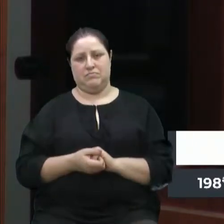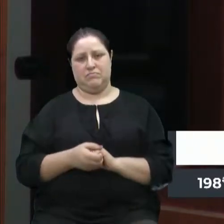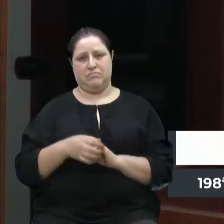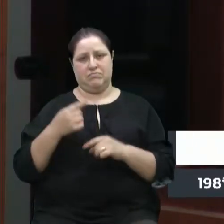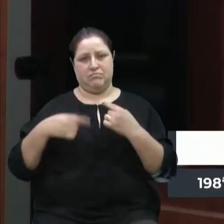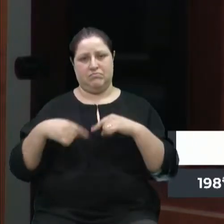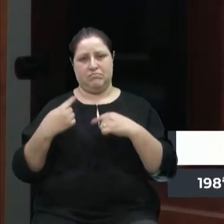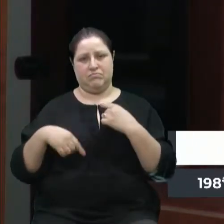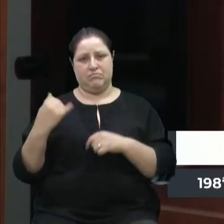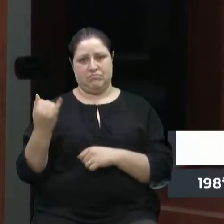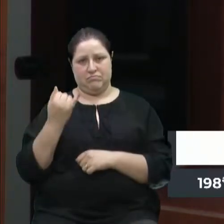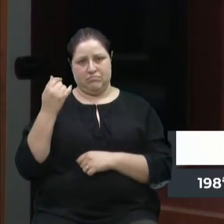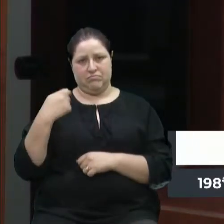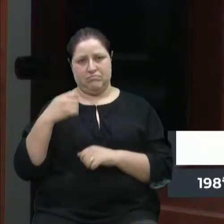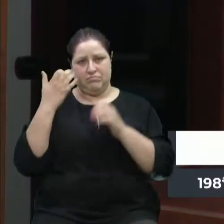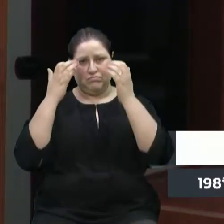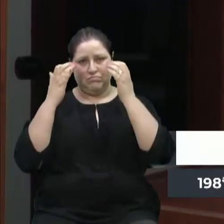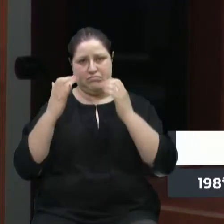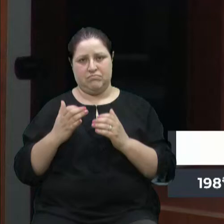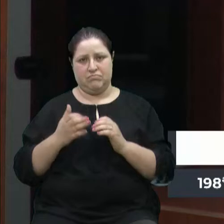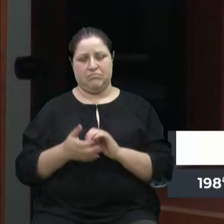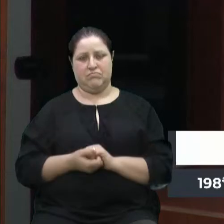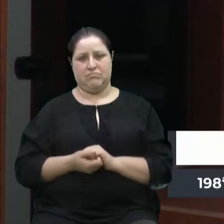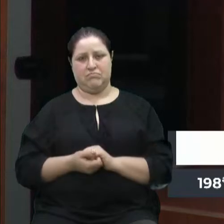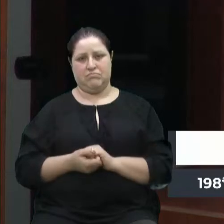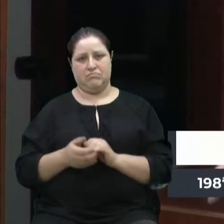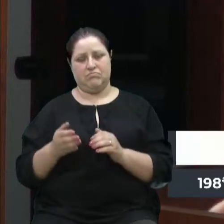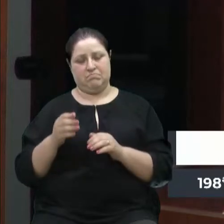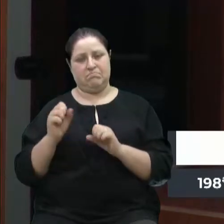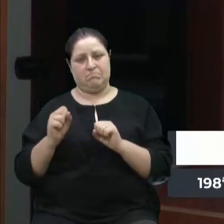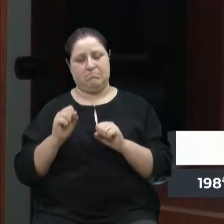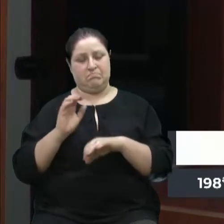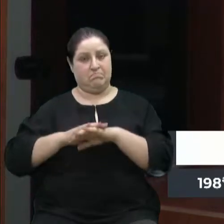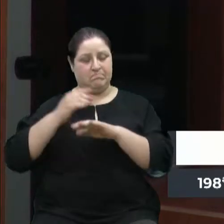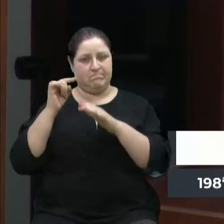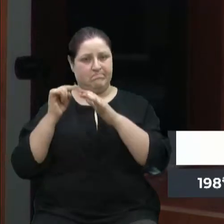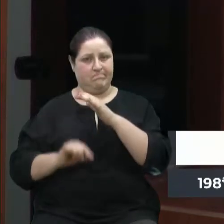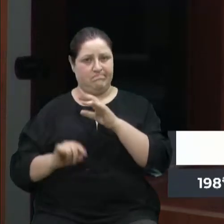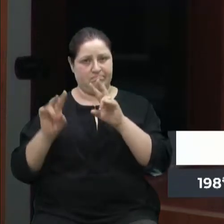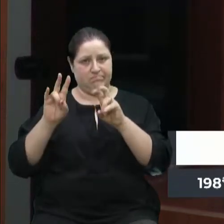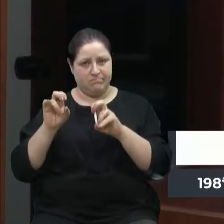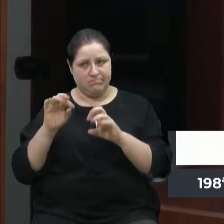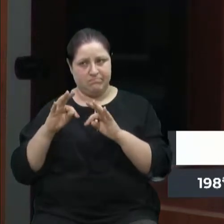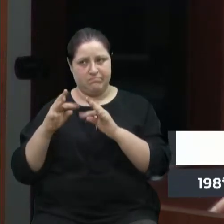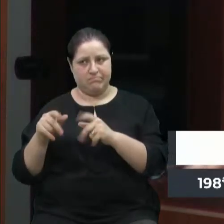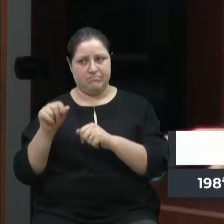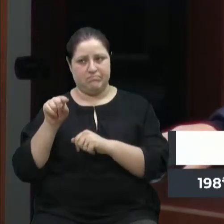fazer uma análise, daqui a pouco até maior, com relação a tudo isso.